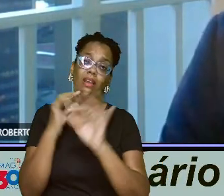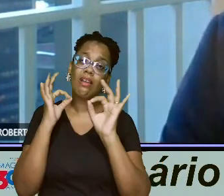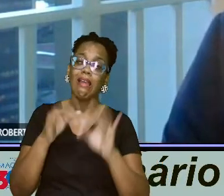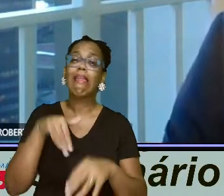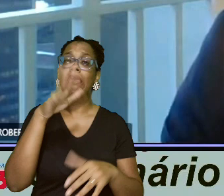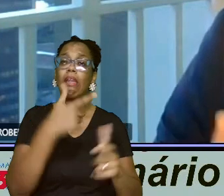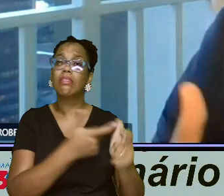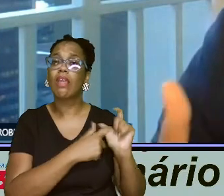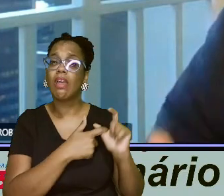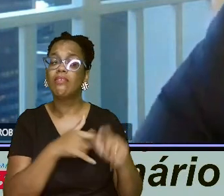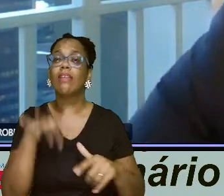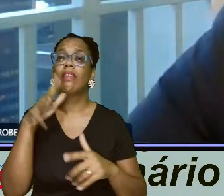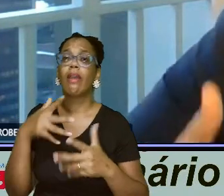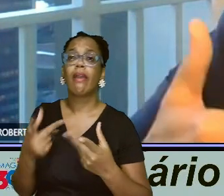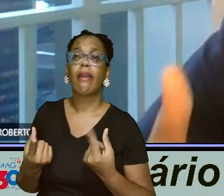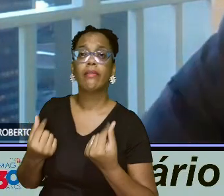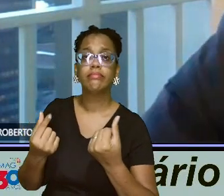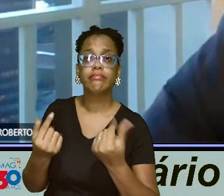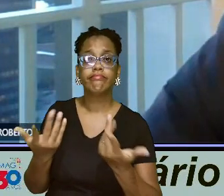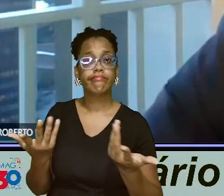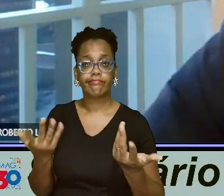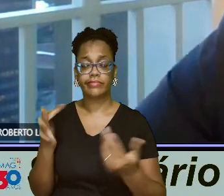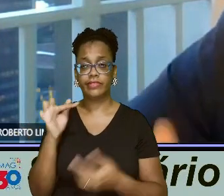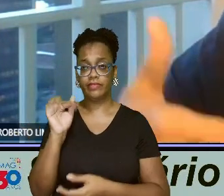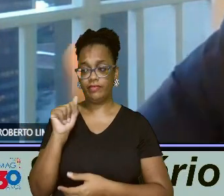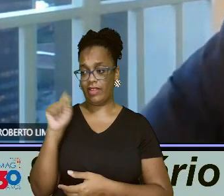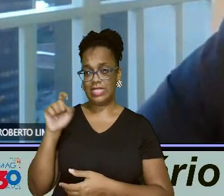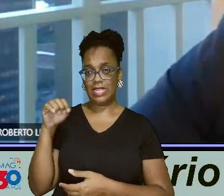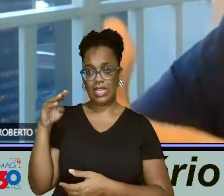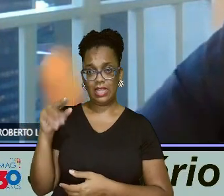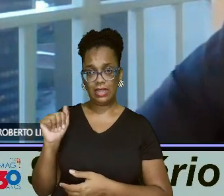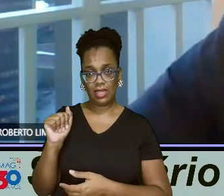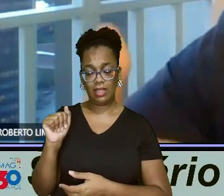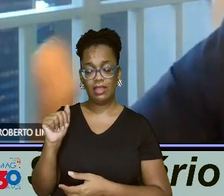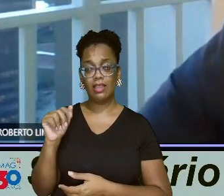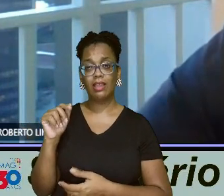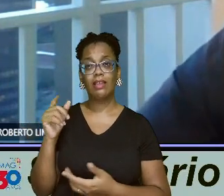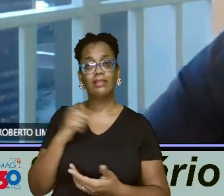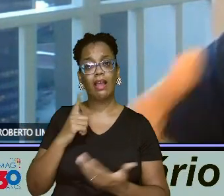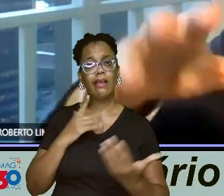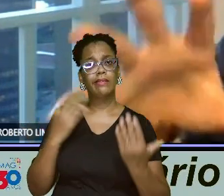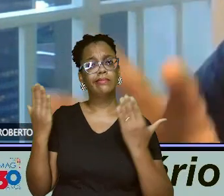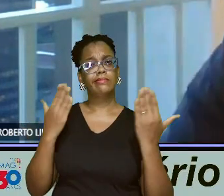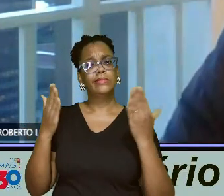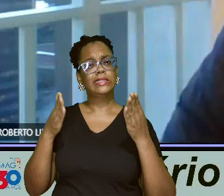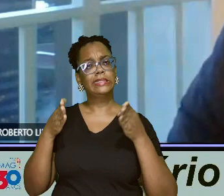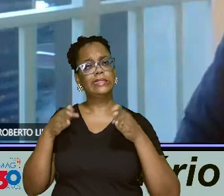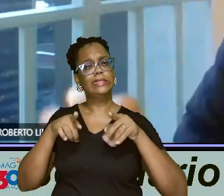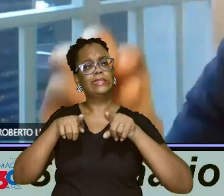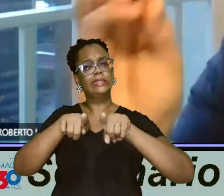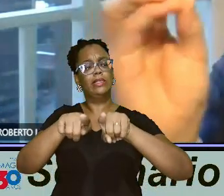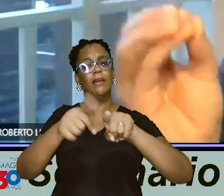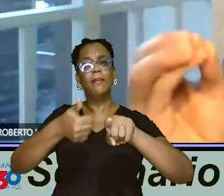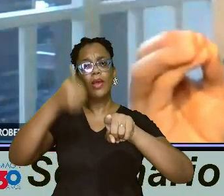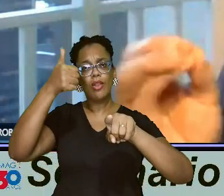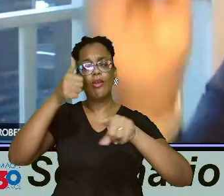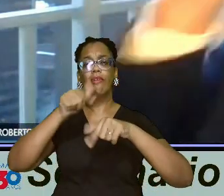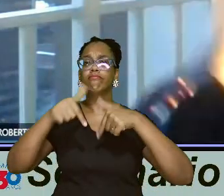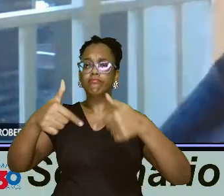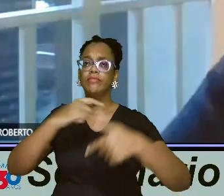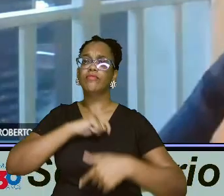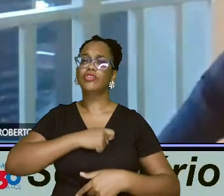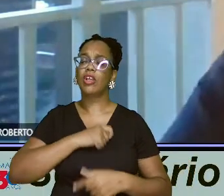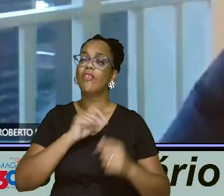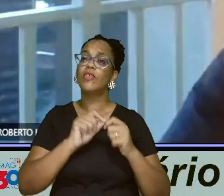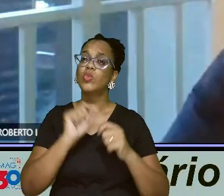E a Fazenda está, de certa forma, aparelhando melhor a execução fiscal, fazendo com que aqueles